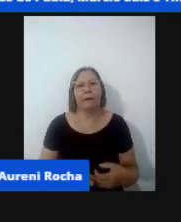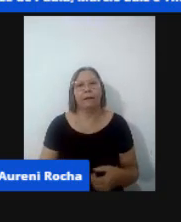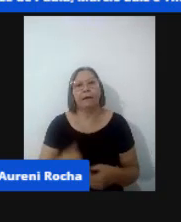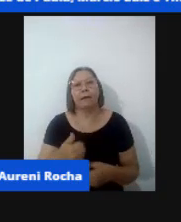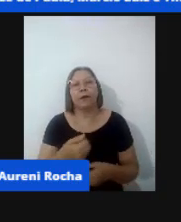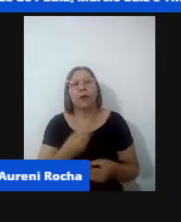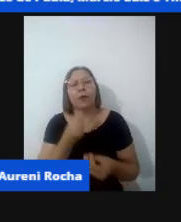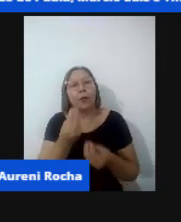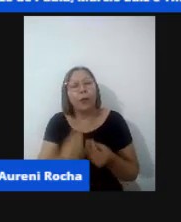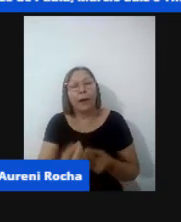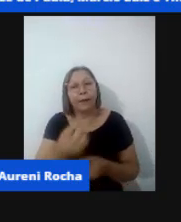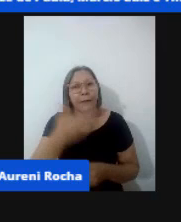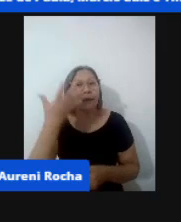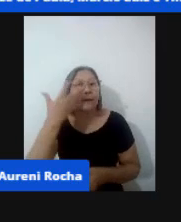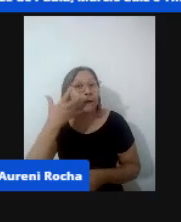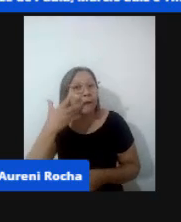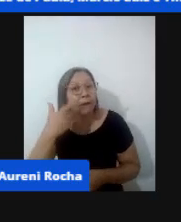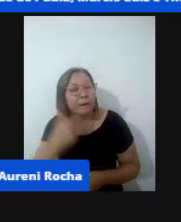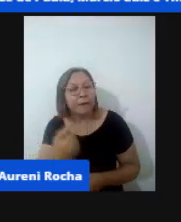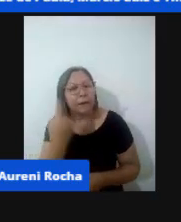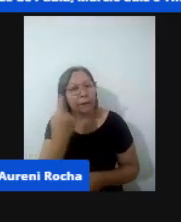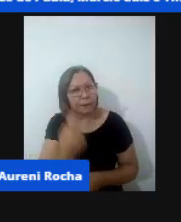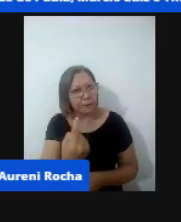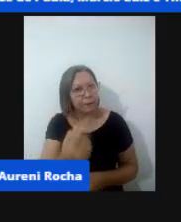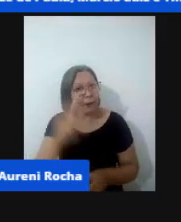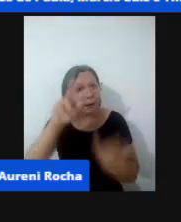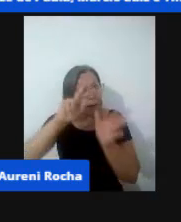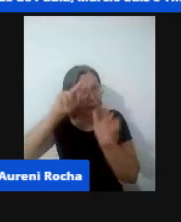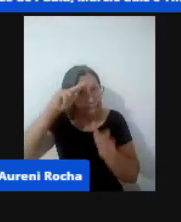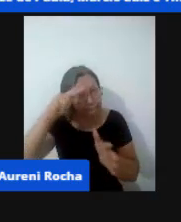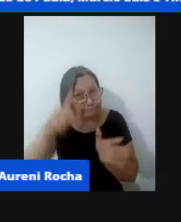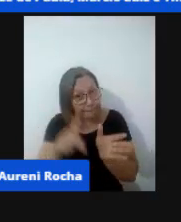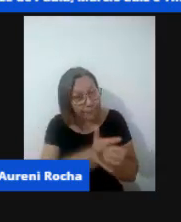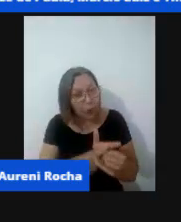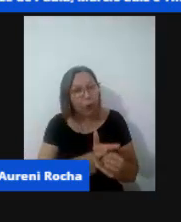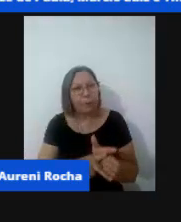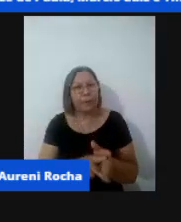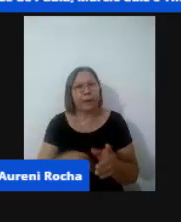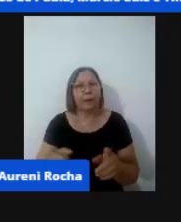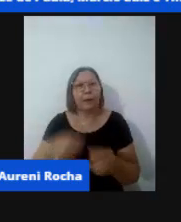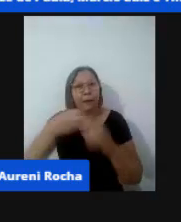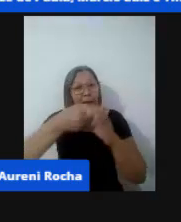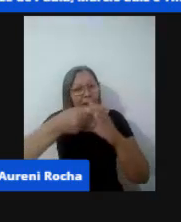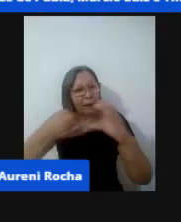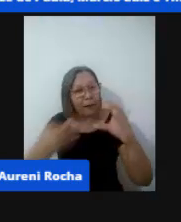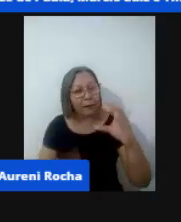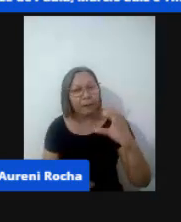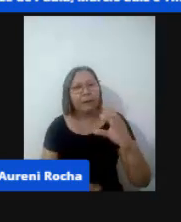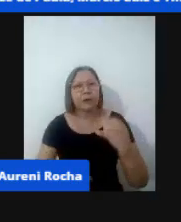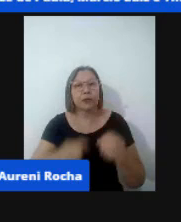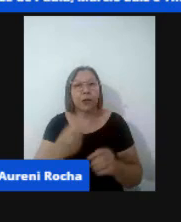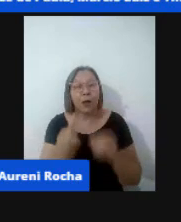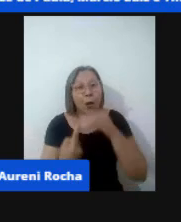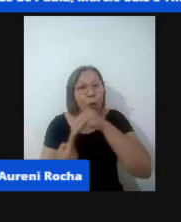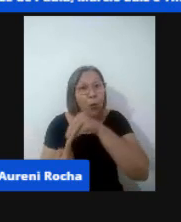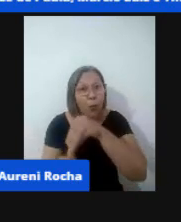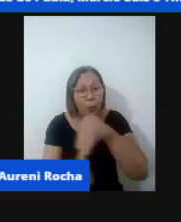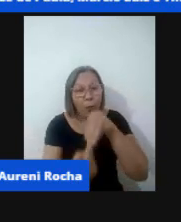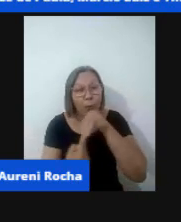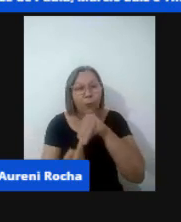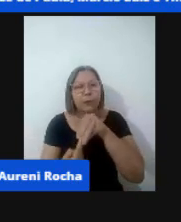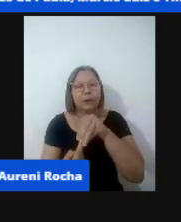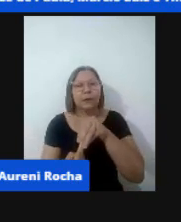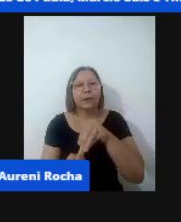que cada aluno apresenta características únicas, que cada aluno tem habilidades e necessidades